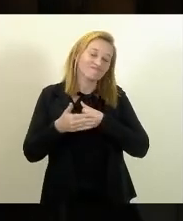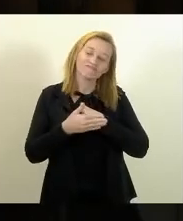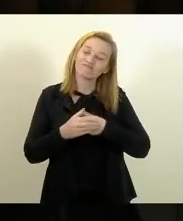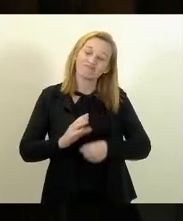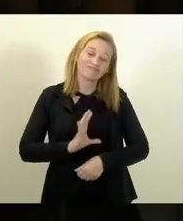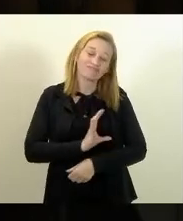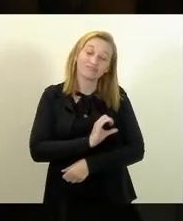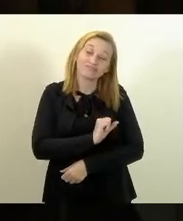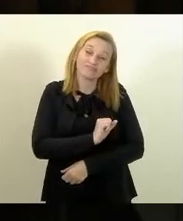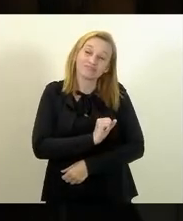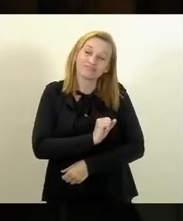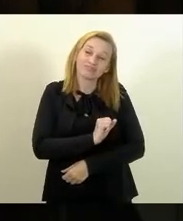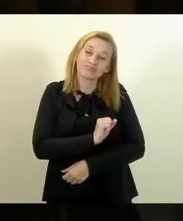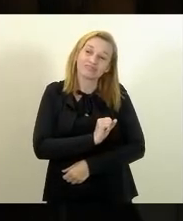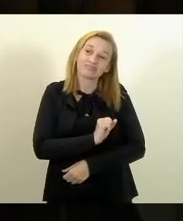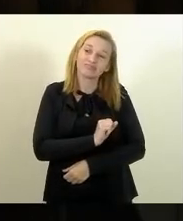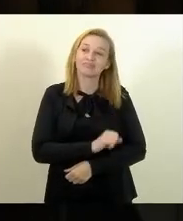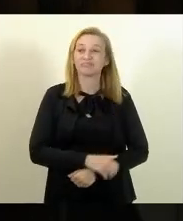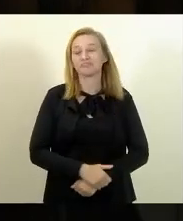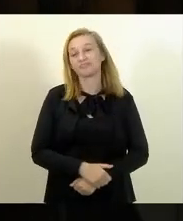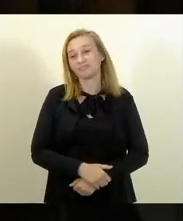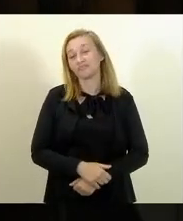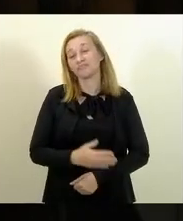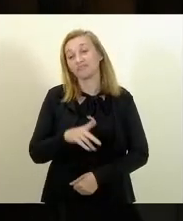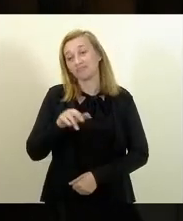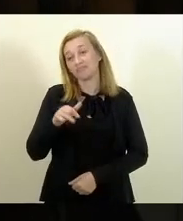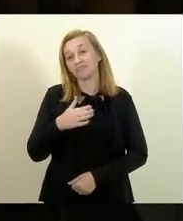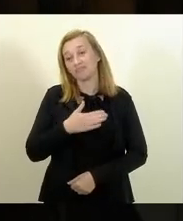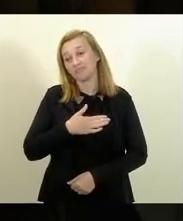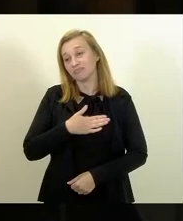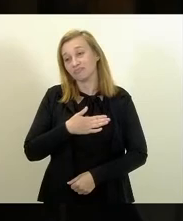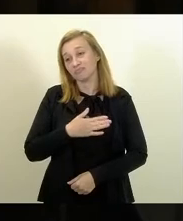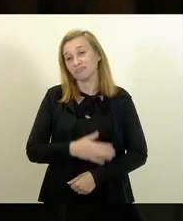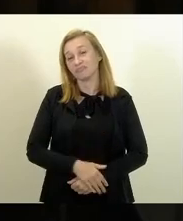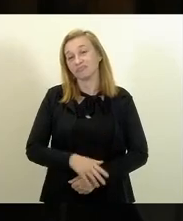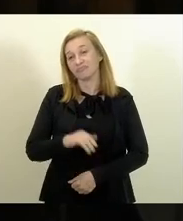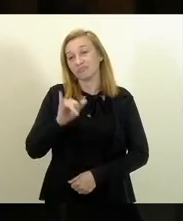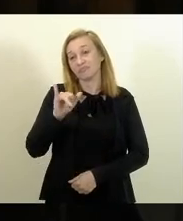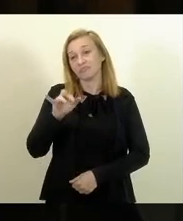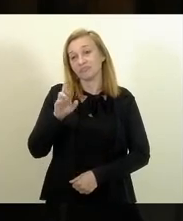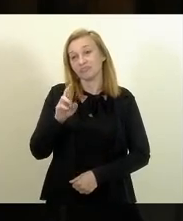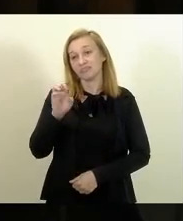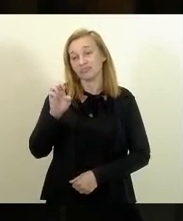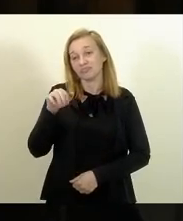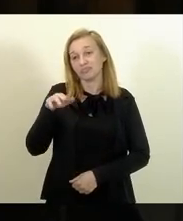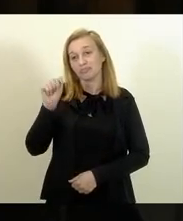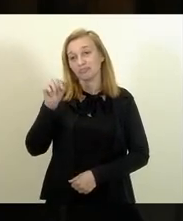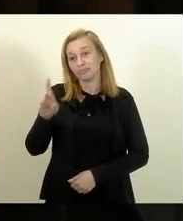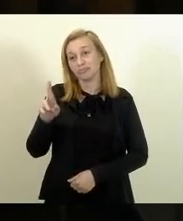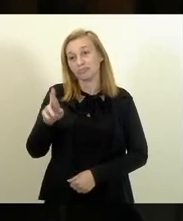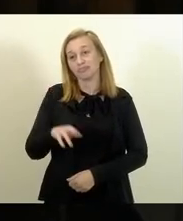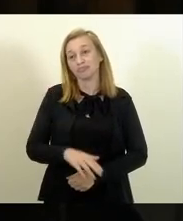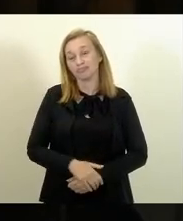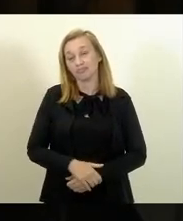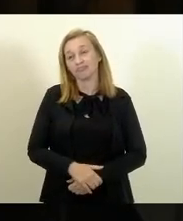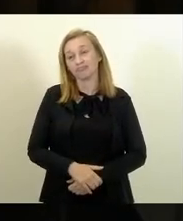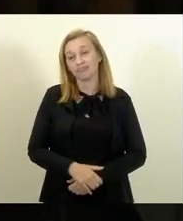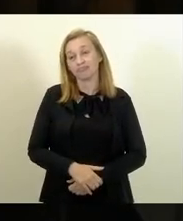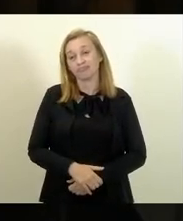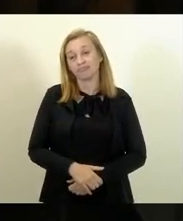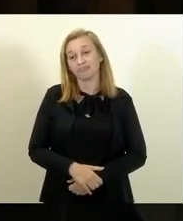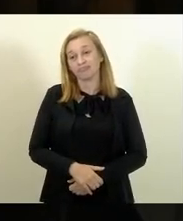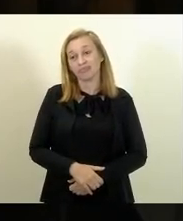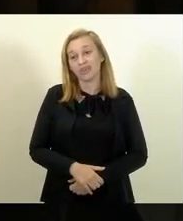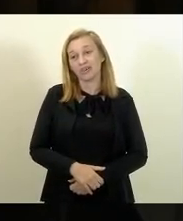amor, né? Enfim, meu querido irmão, de nome Iremar, nome oriundo da fusão,